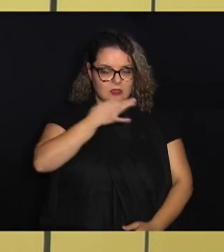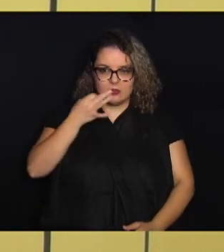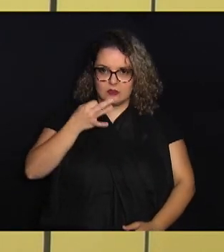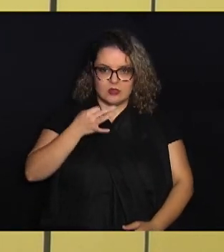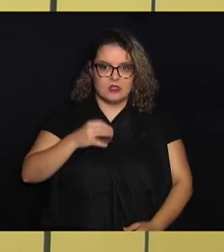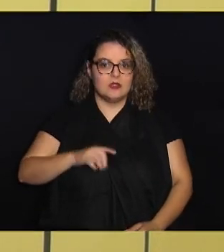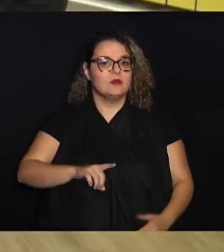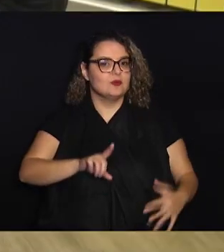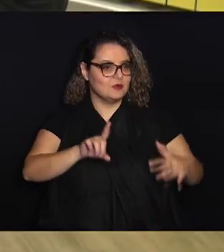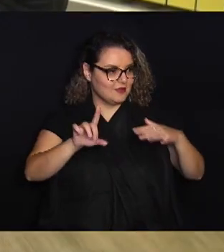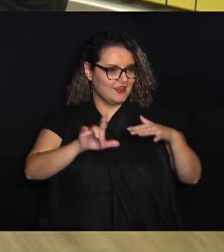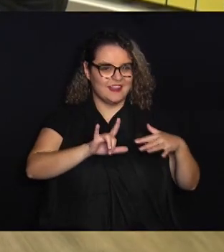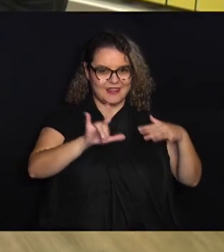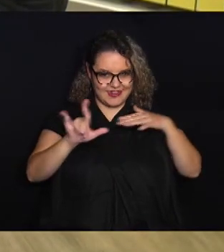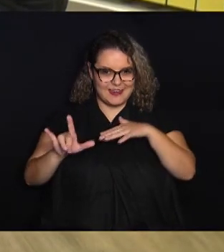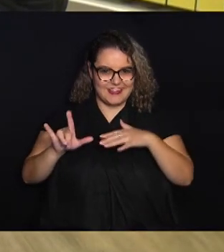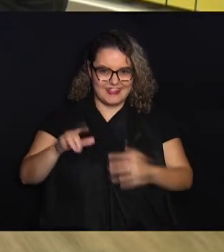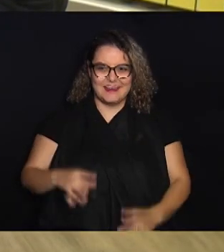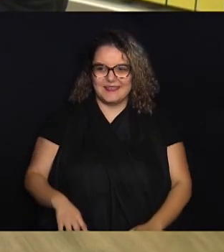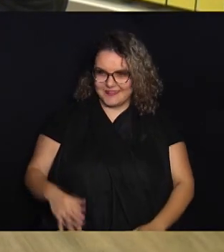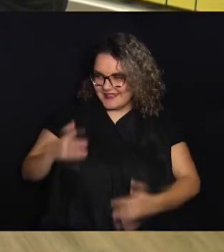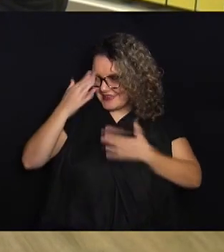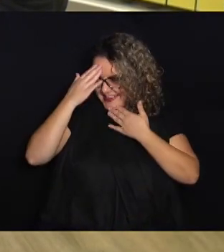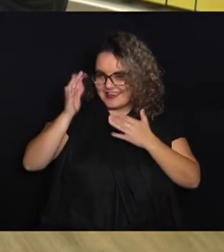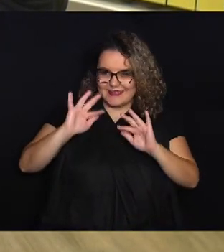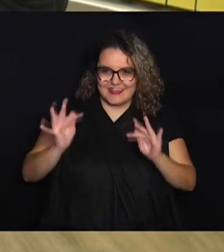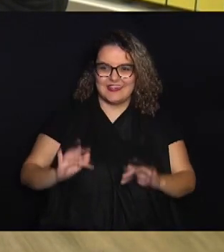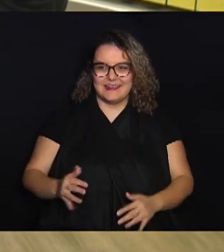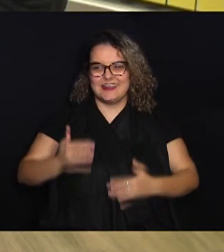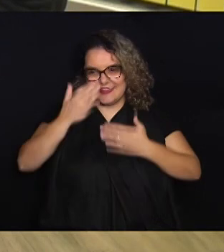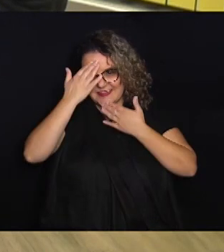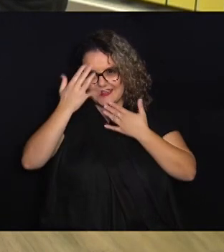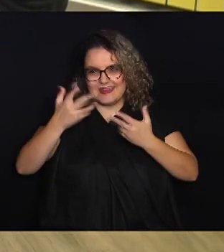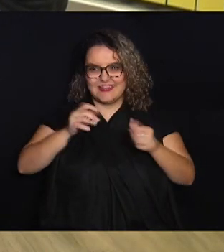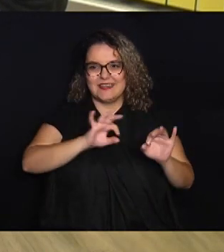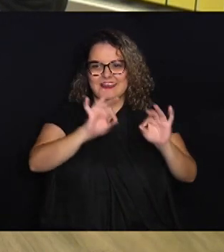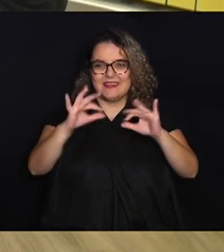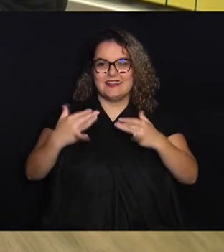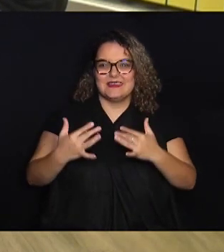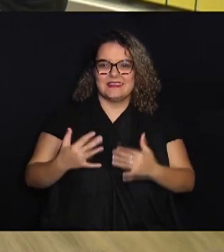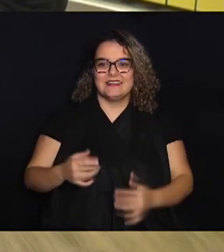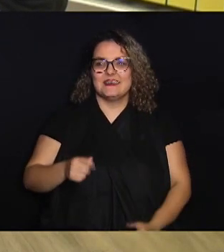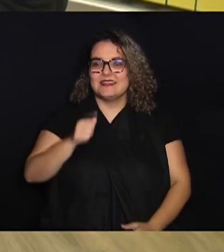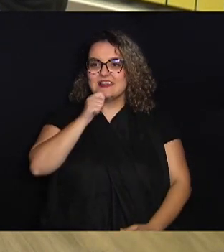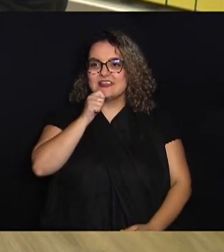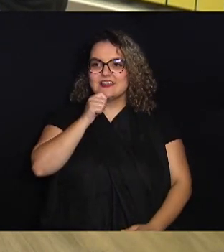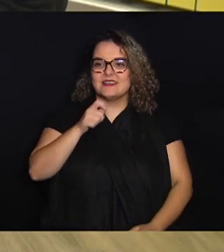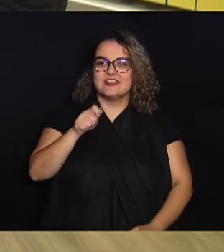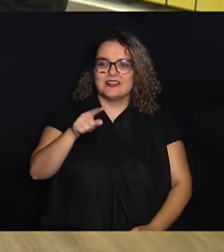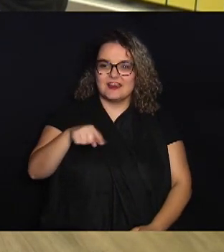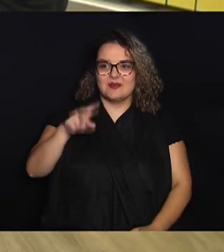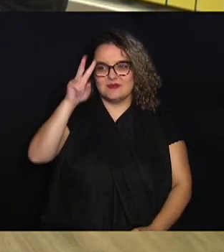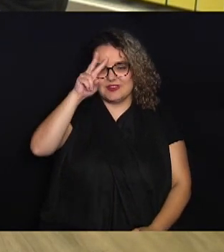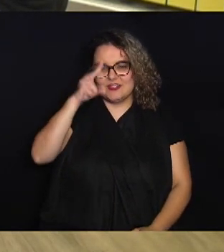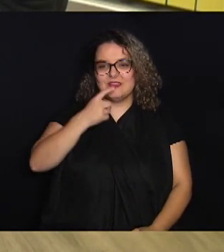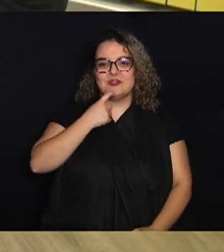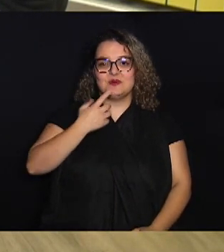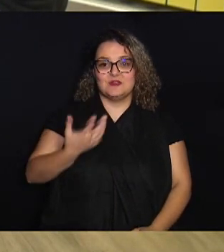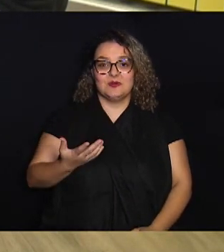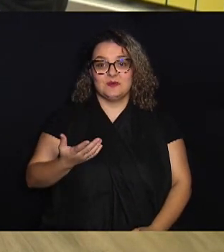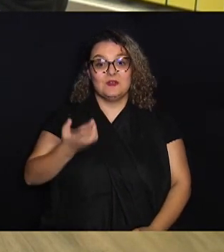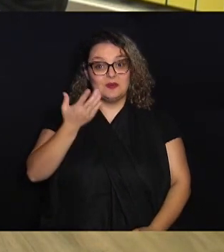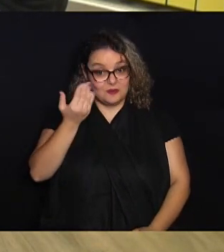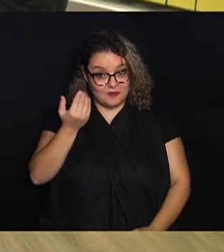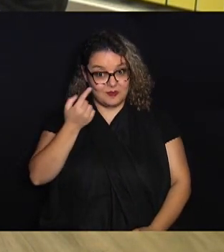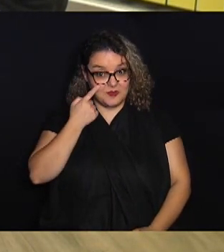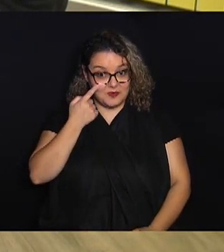seguindo lá, hein? Obrigado, feliz de saber, obrigado. Obrigado a todos vocês que acompanham a gente também, quem não acompanha ainda, @História de Campinas. Boa, então vamos dar uma olhadinha